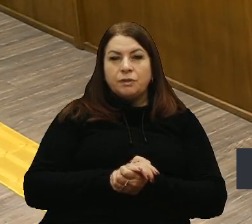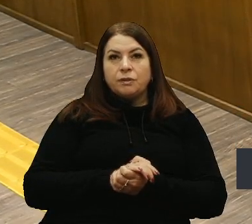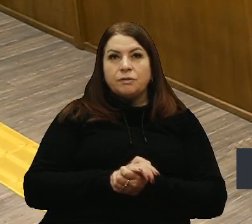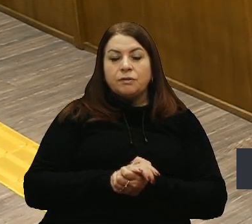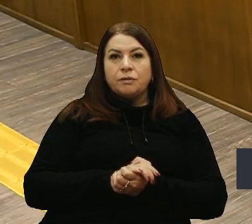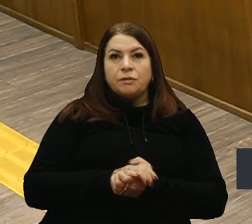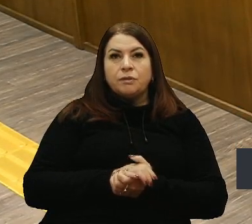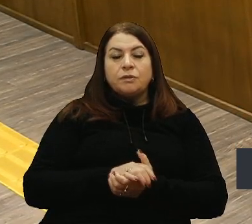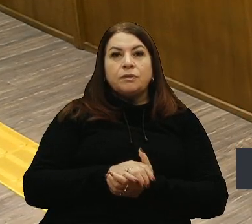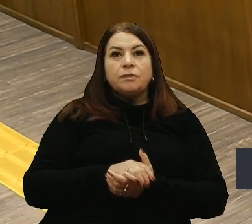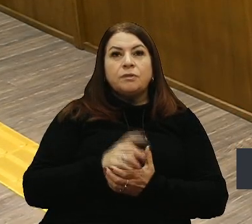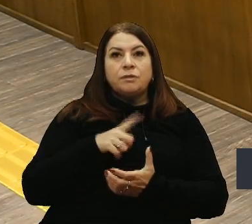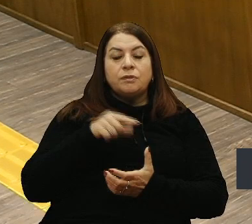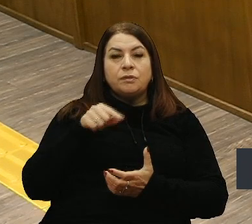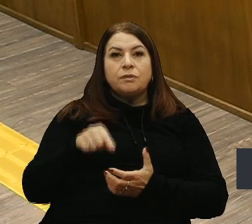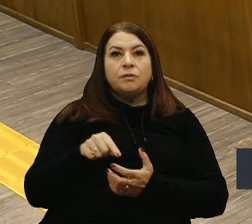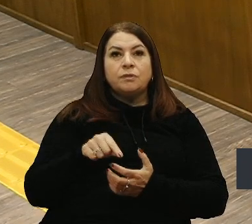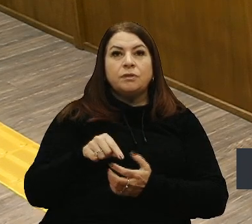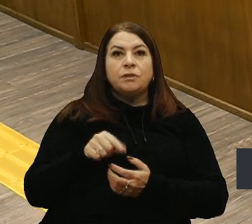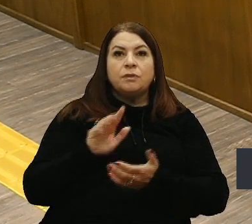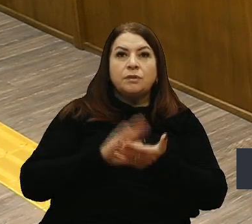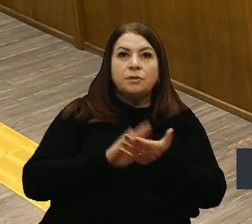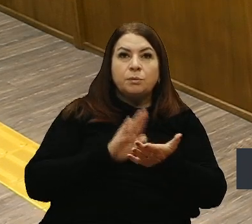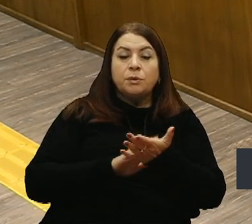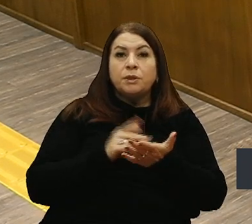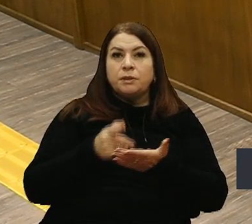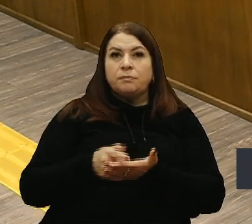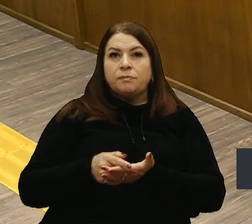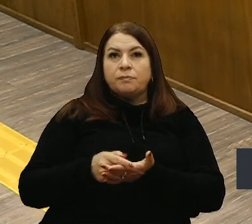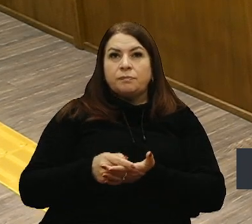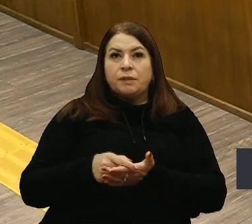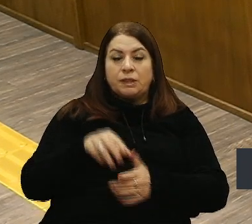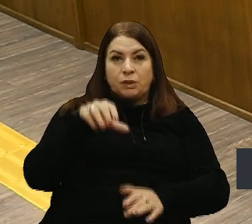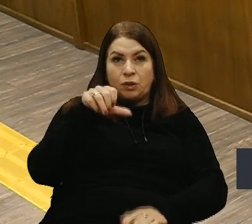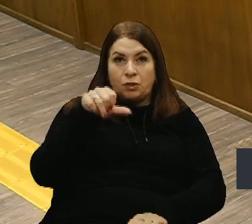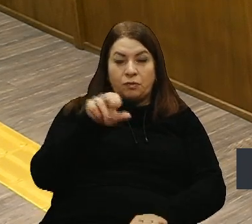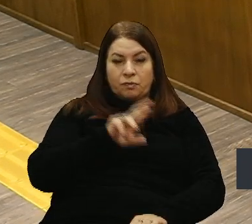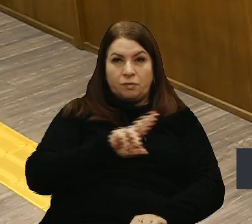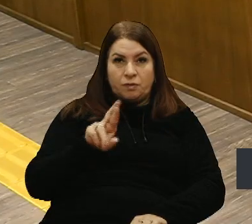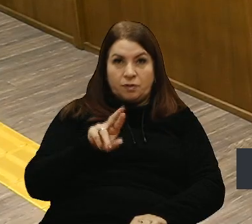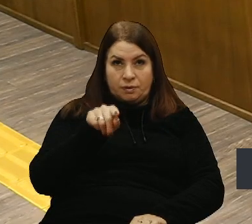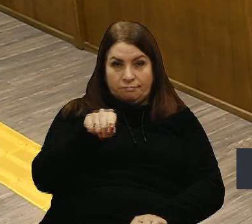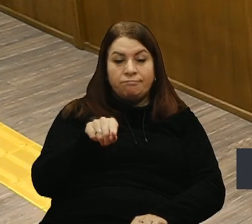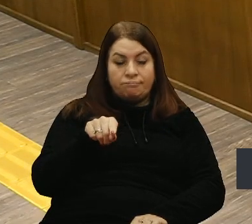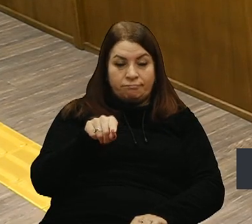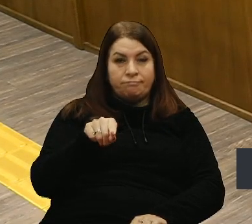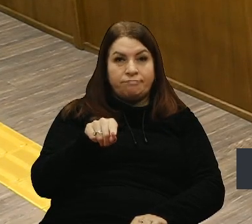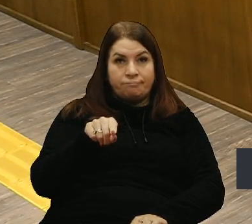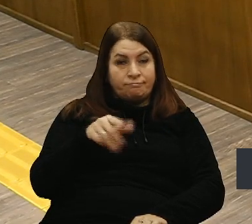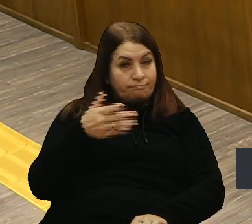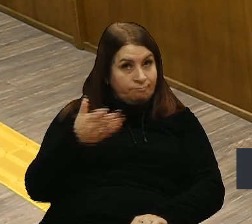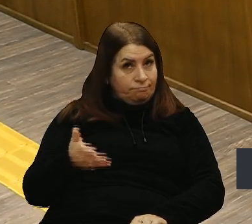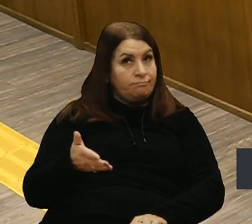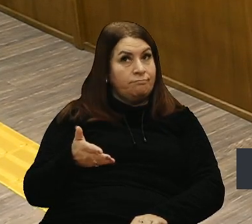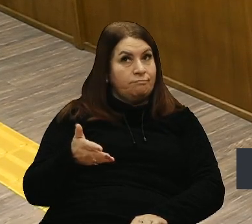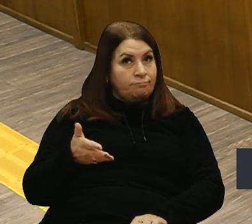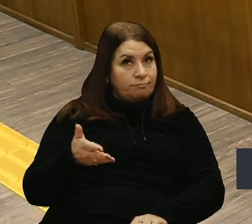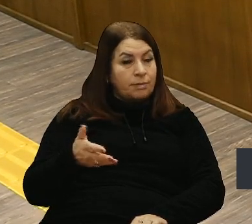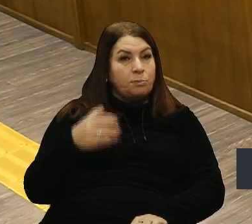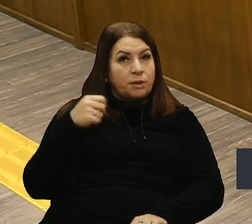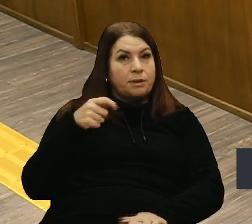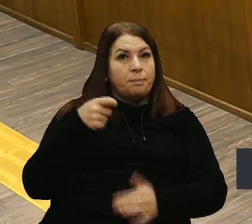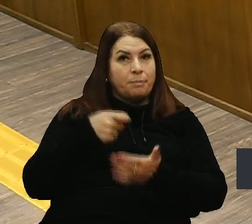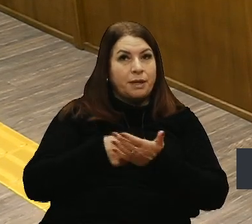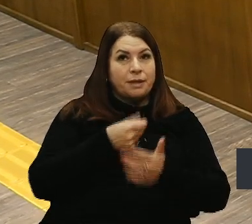hoje nós temos uma cobrança de R$ 9. Ou seja, meu amigo, deveria